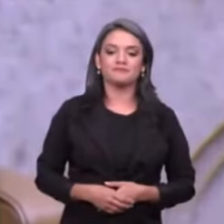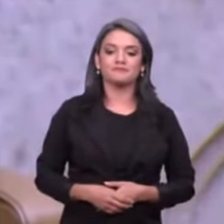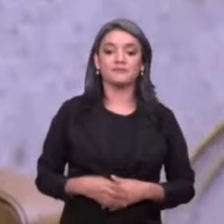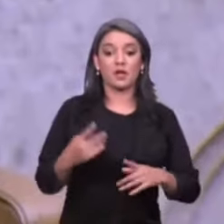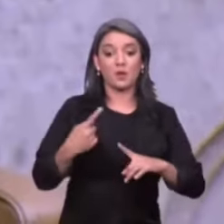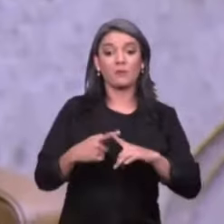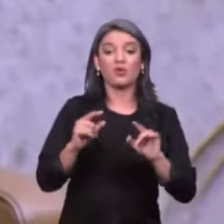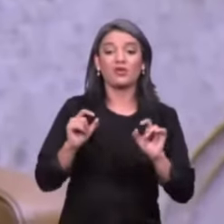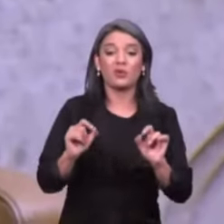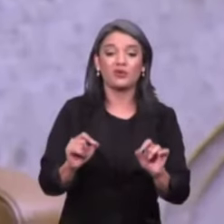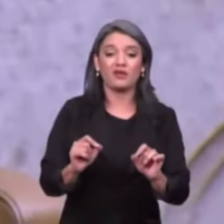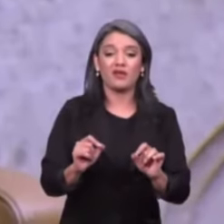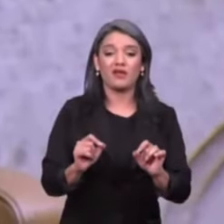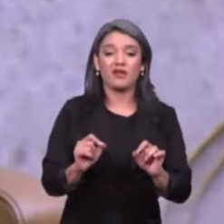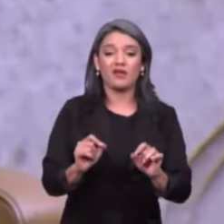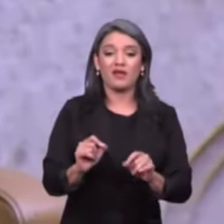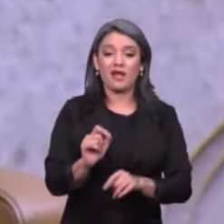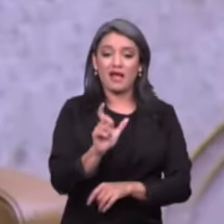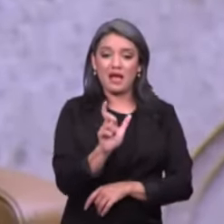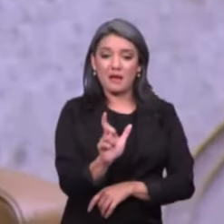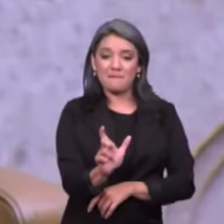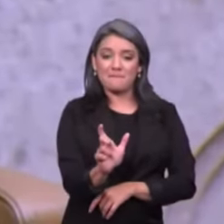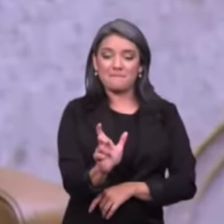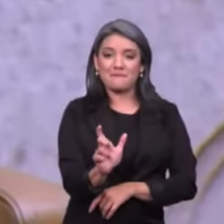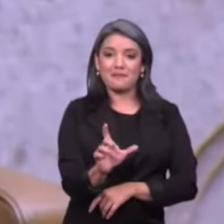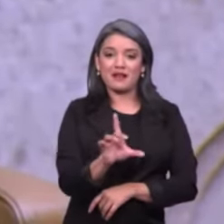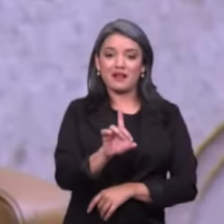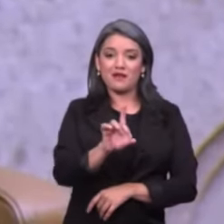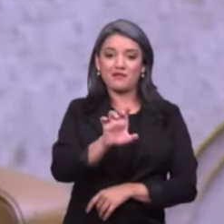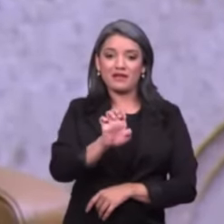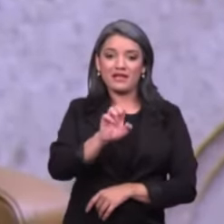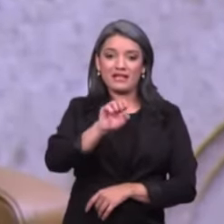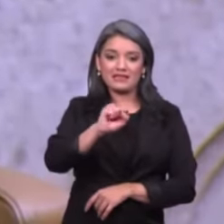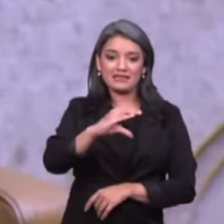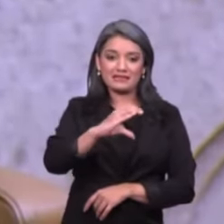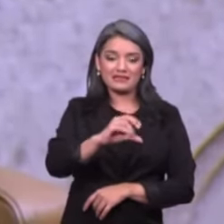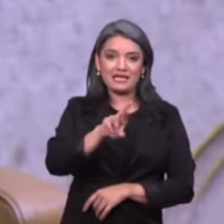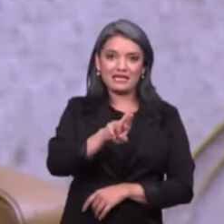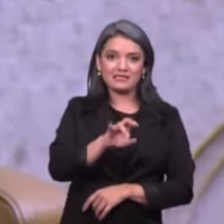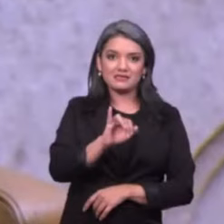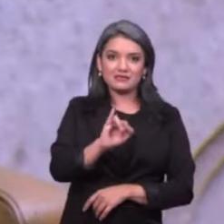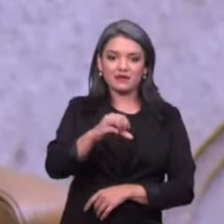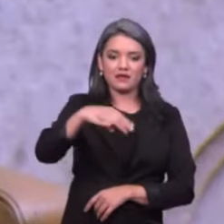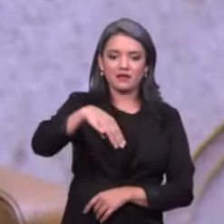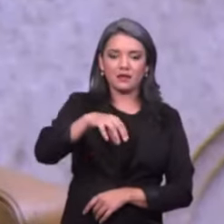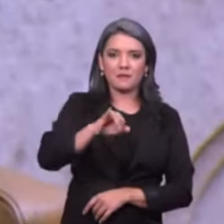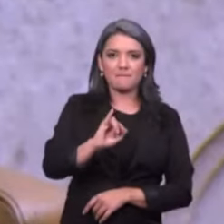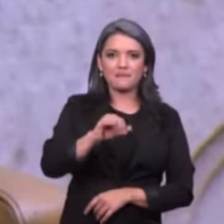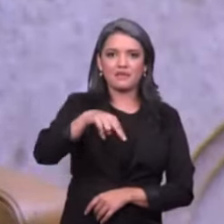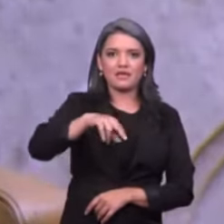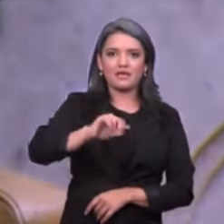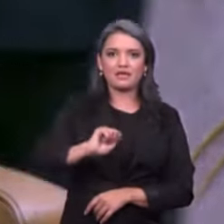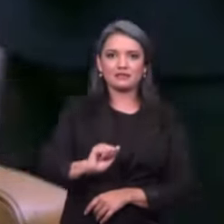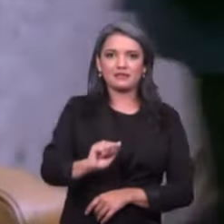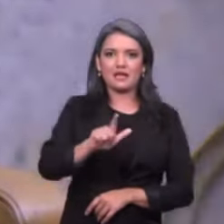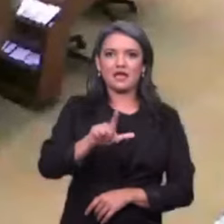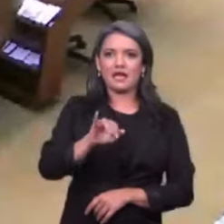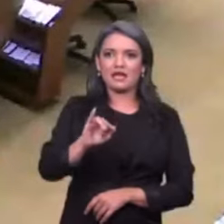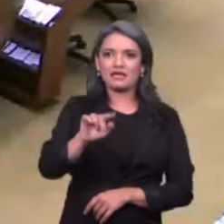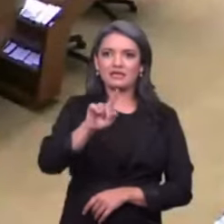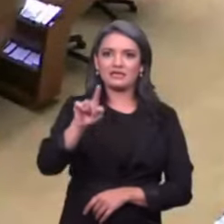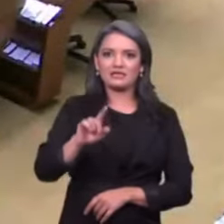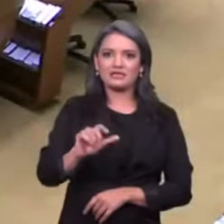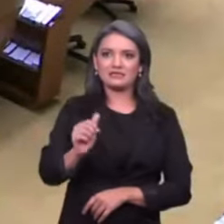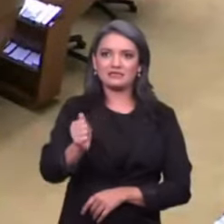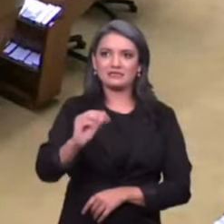Porque a palavra, ela produz um efeito, ministro André. Pois não, perdão, ministro. É só